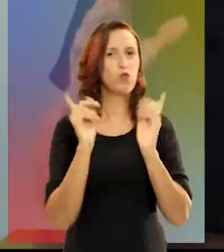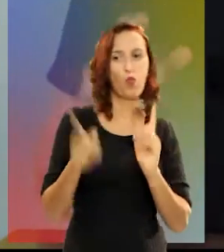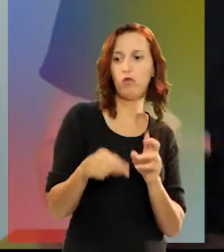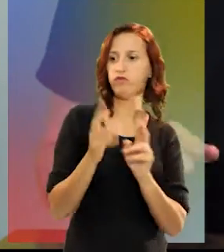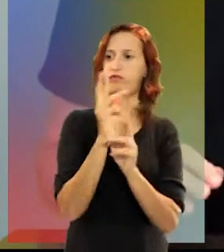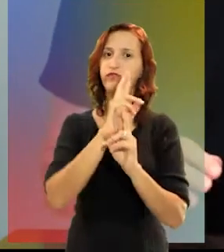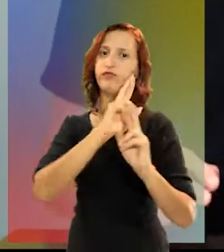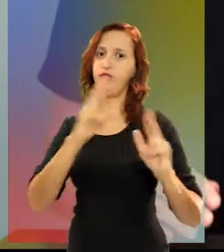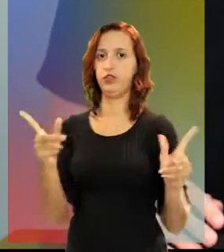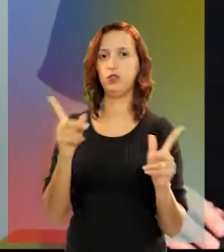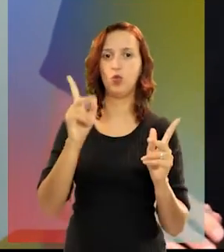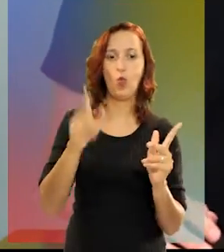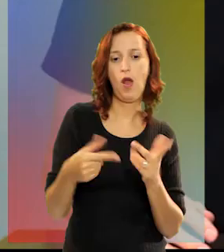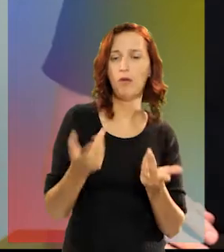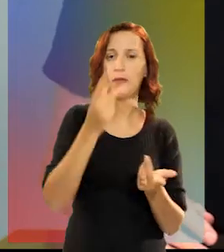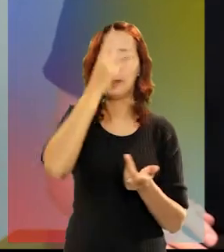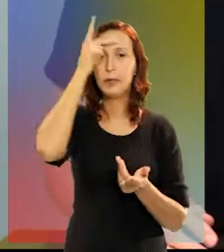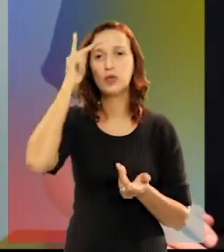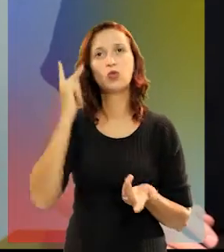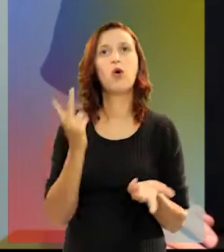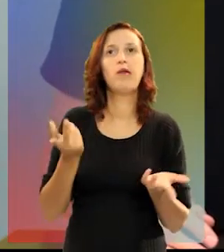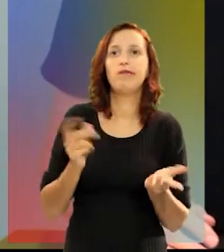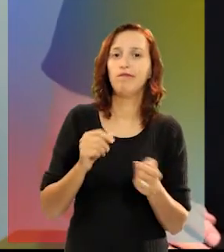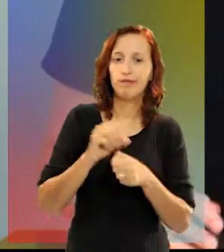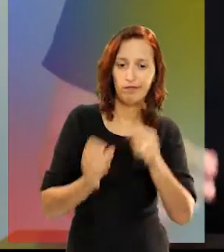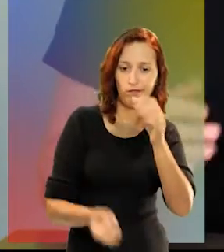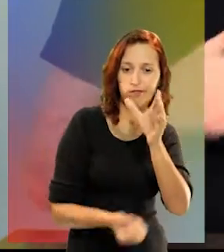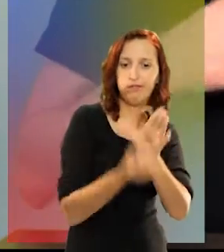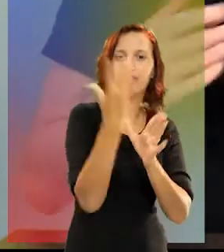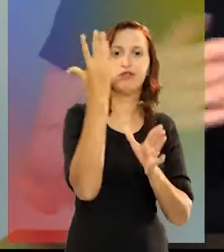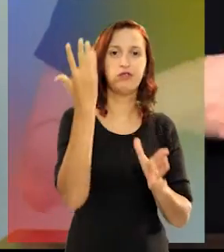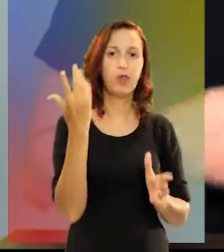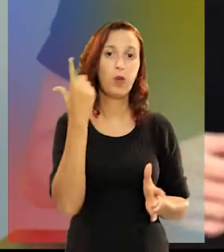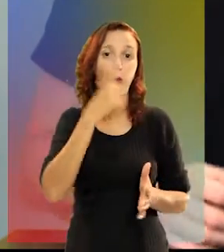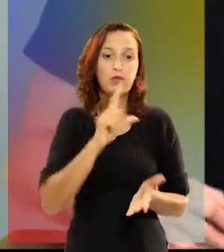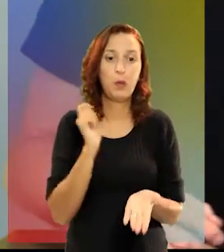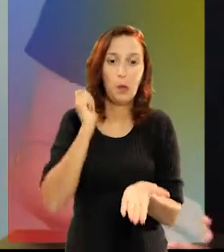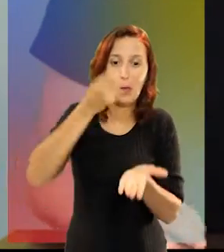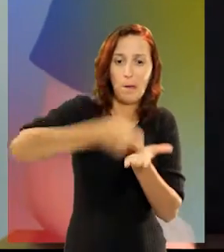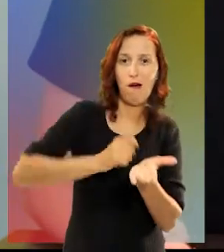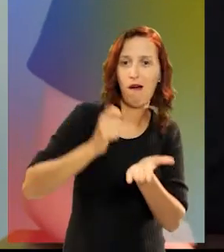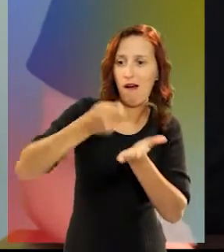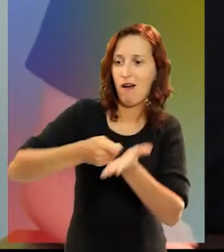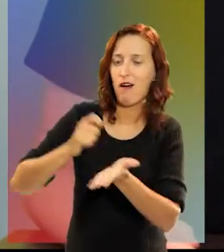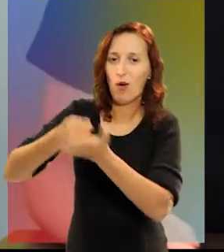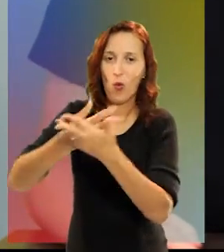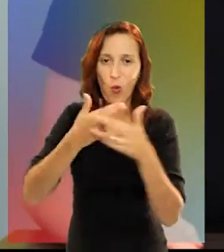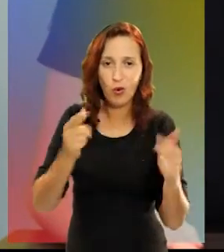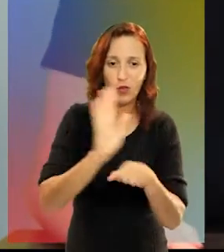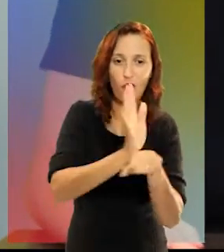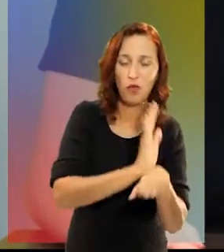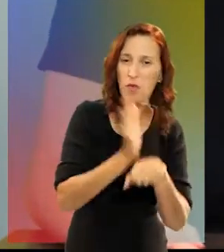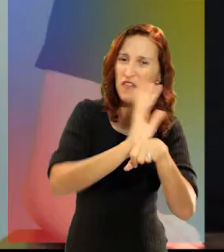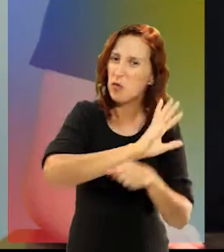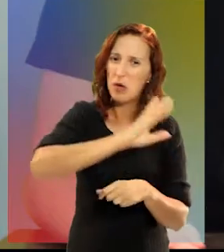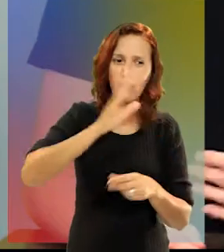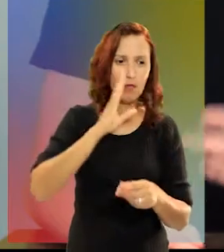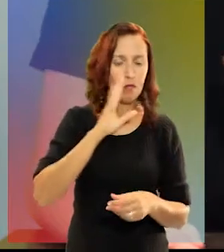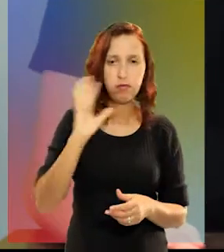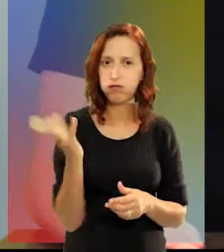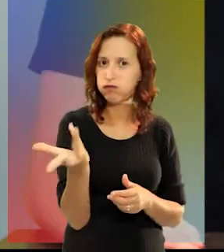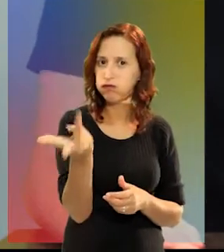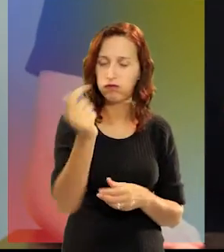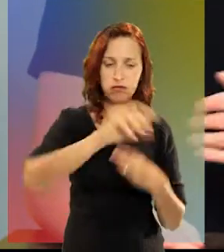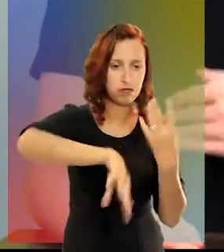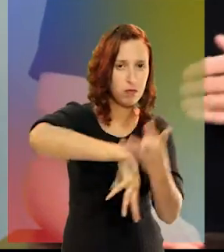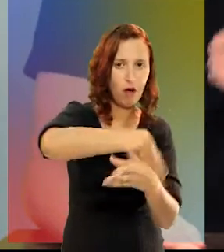galeria, lá. Não, era um cara totalmente B, C, sabe? Tipo, não conseguia pagar as contas fazendo aquilo ali, no entanto fez uma obra de arte que